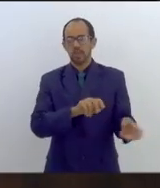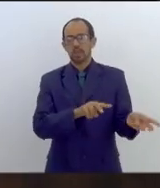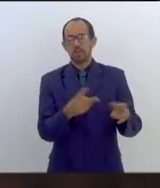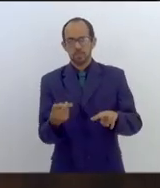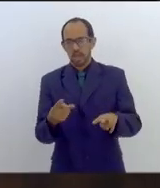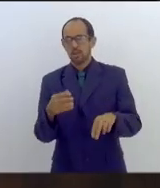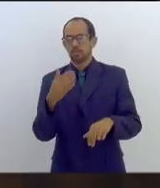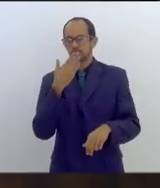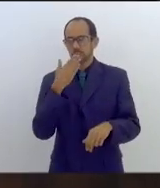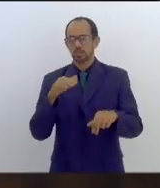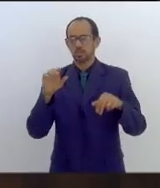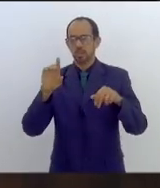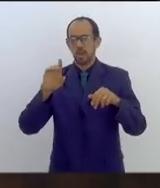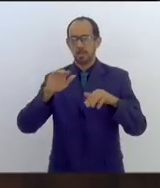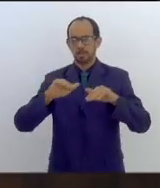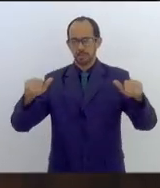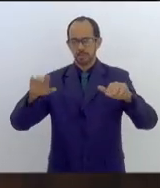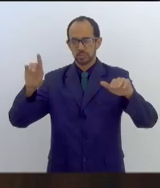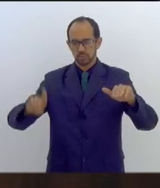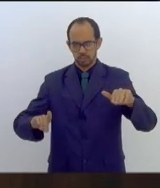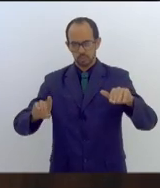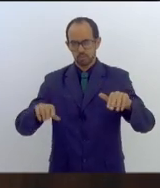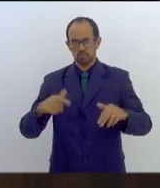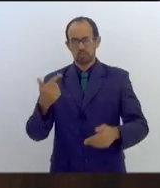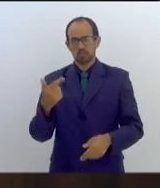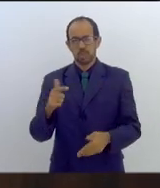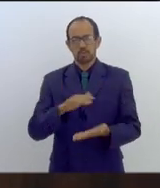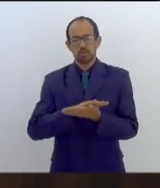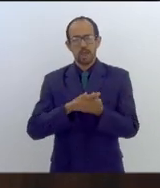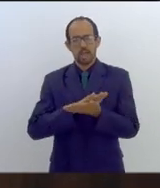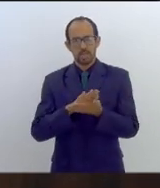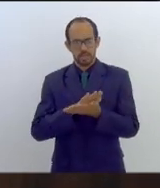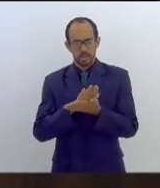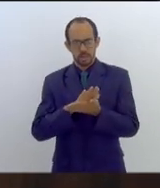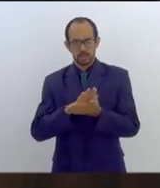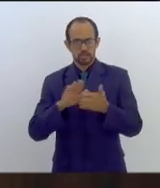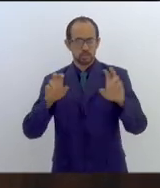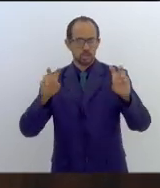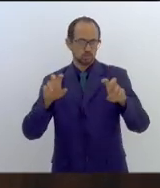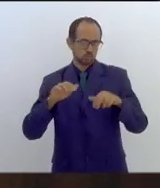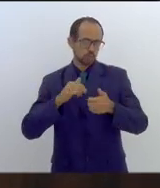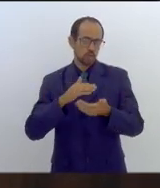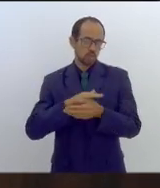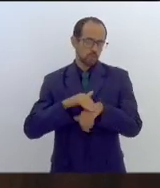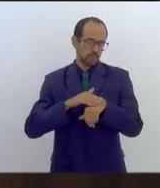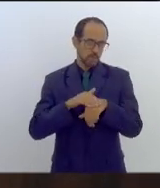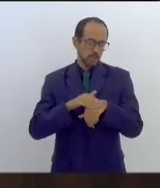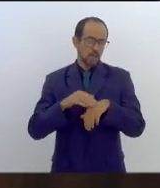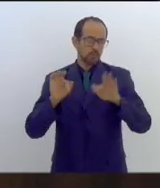pedido à mesa diretora. Nada mais havendo a tratar, encerra-se o